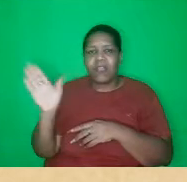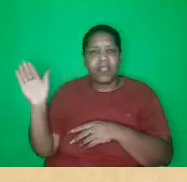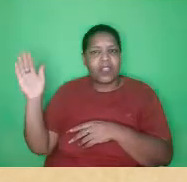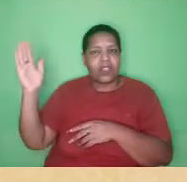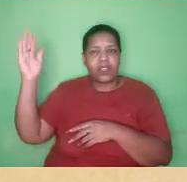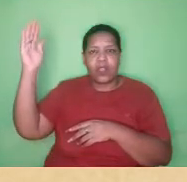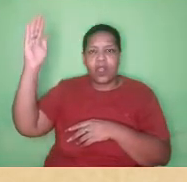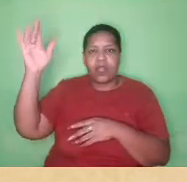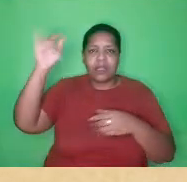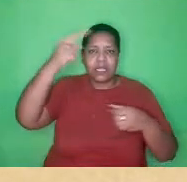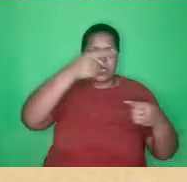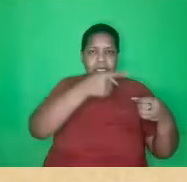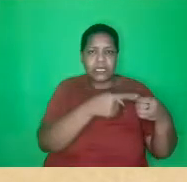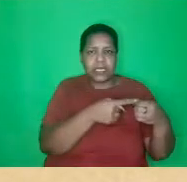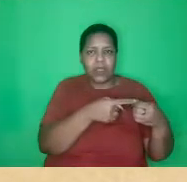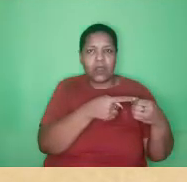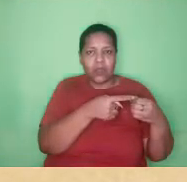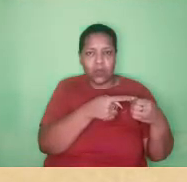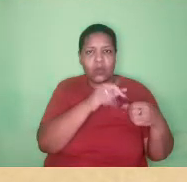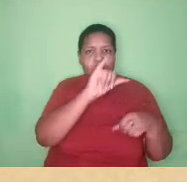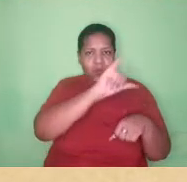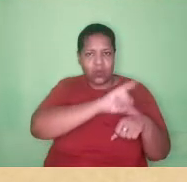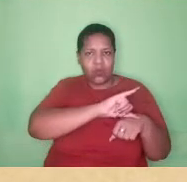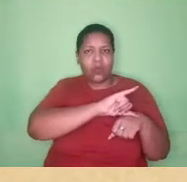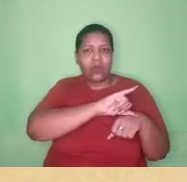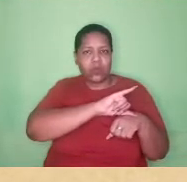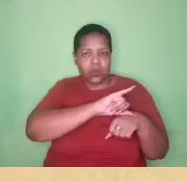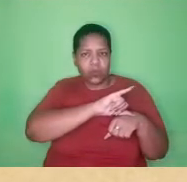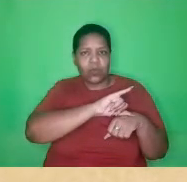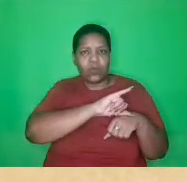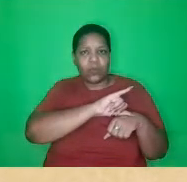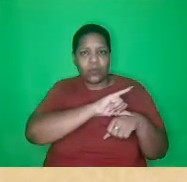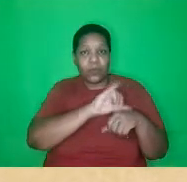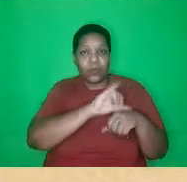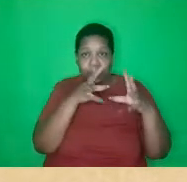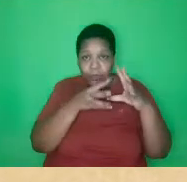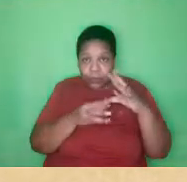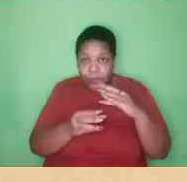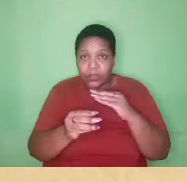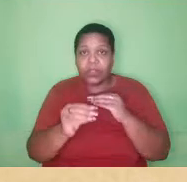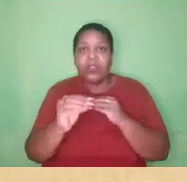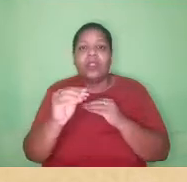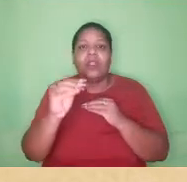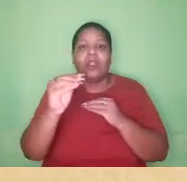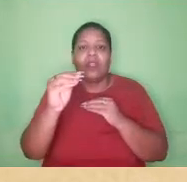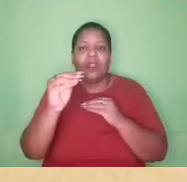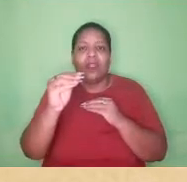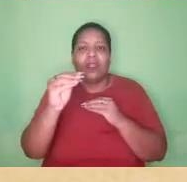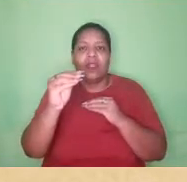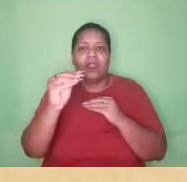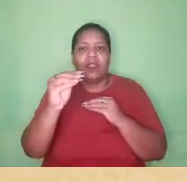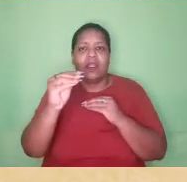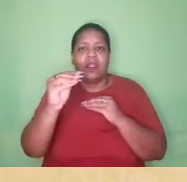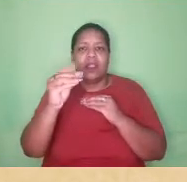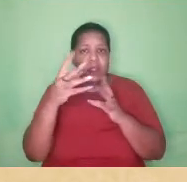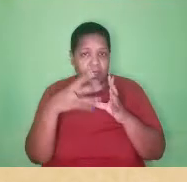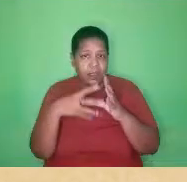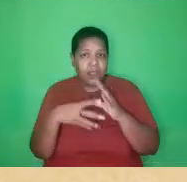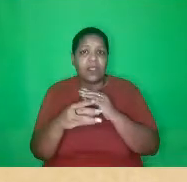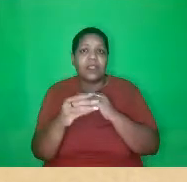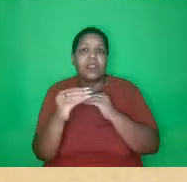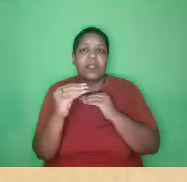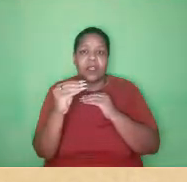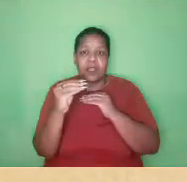interior do continente africano. Então, eles saem do continente africano, né? Então, que